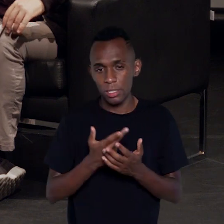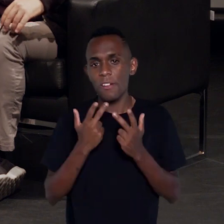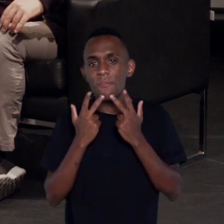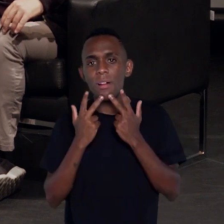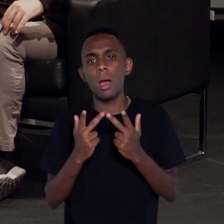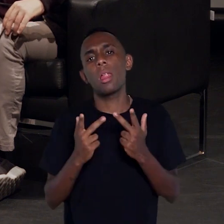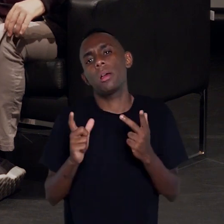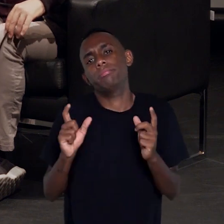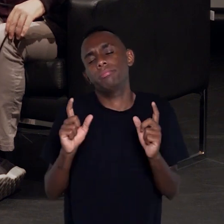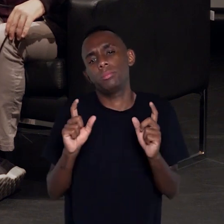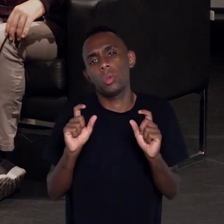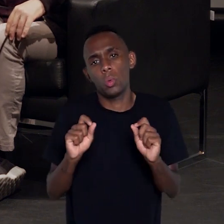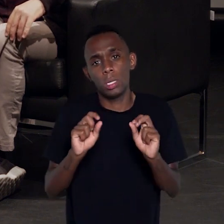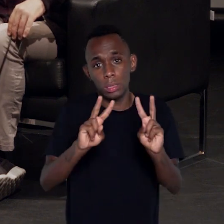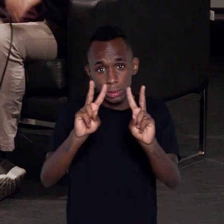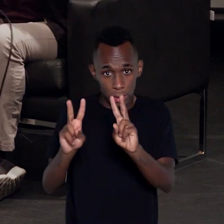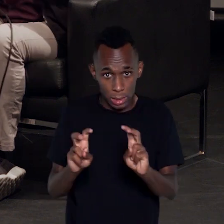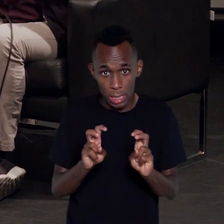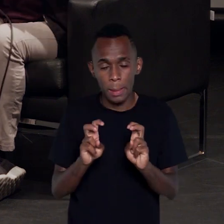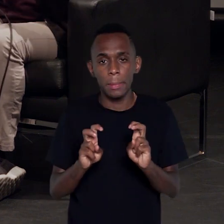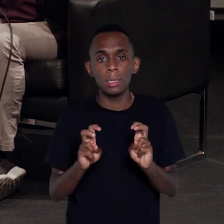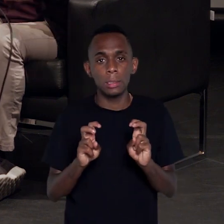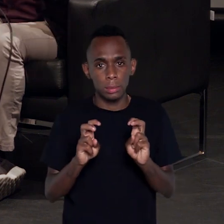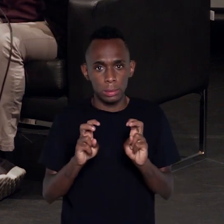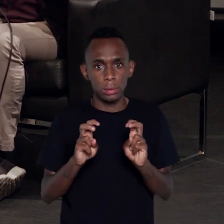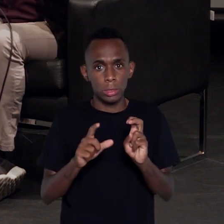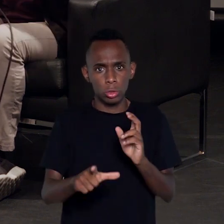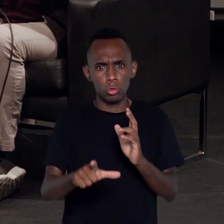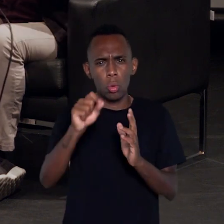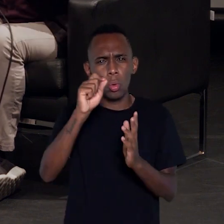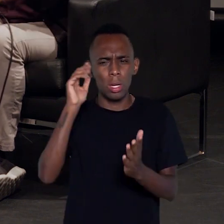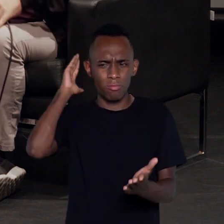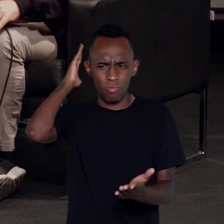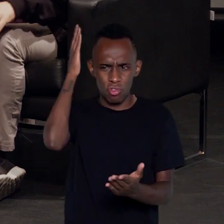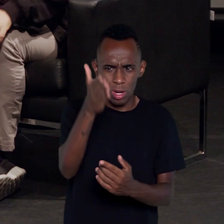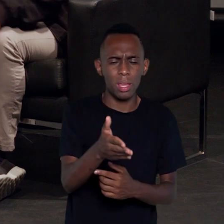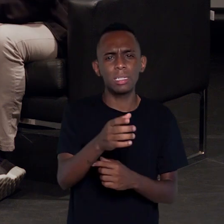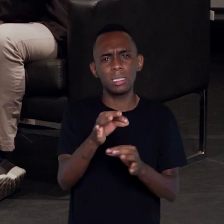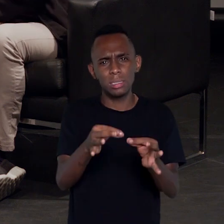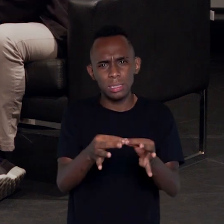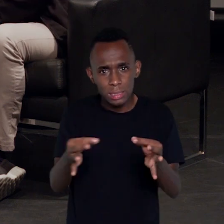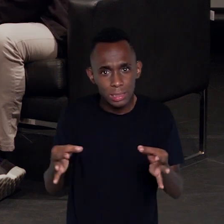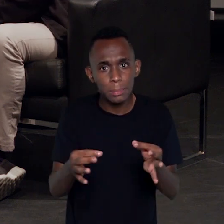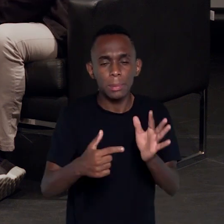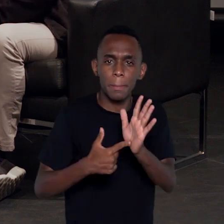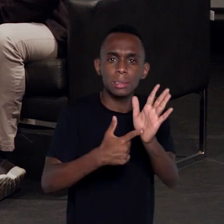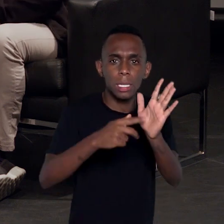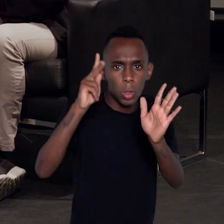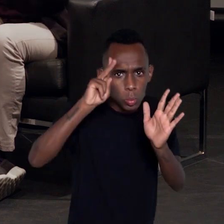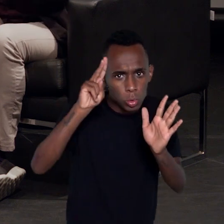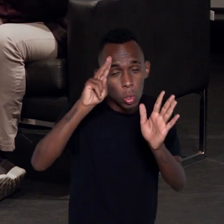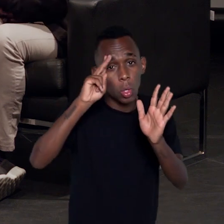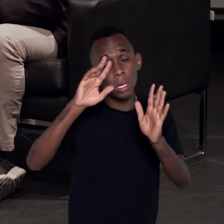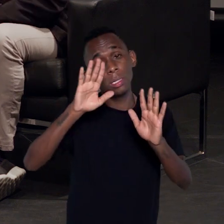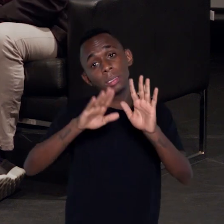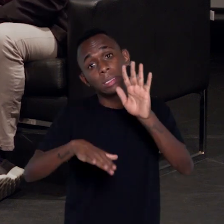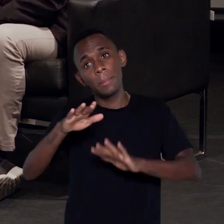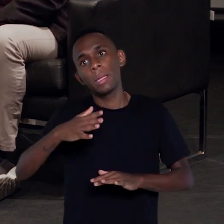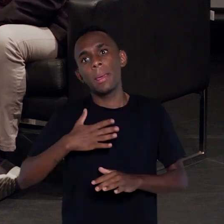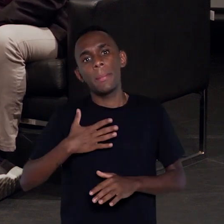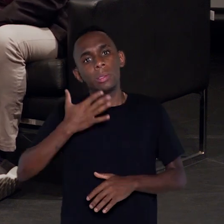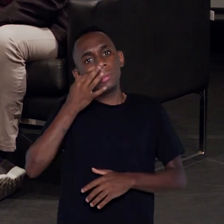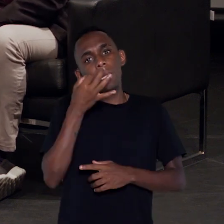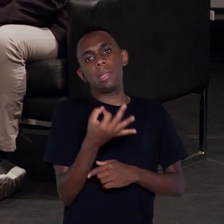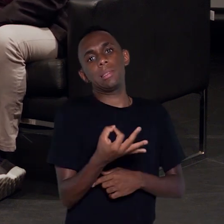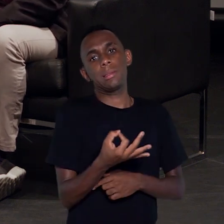que falar sobre... que escolher uma maneira direta e simples de contar a história, talvez seja aquela